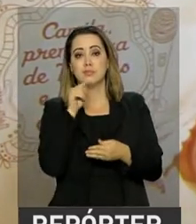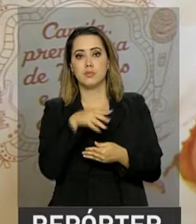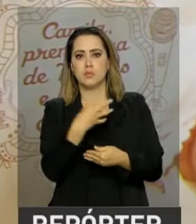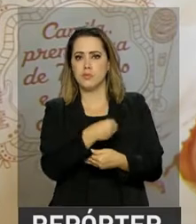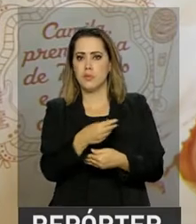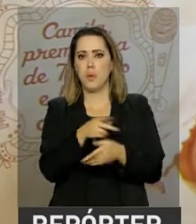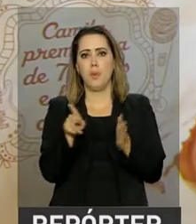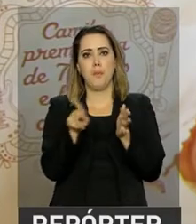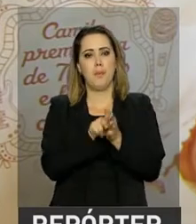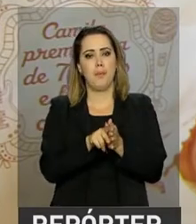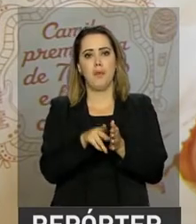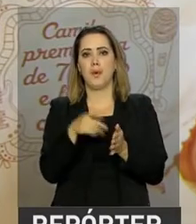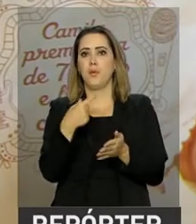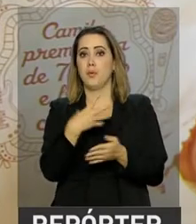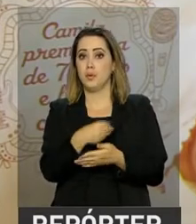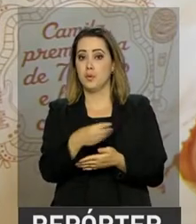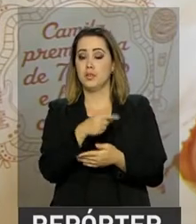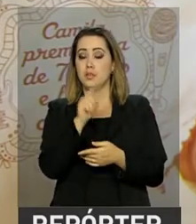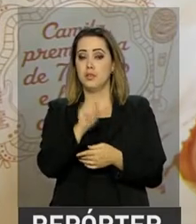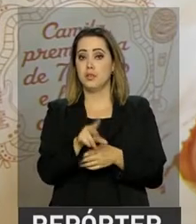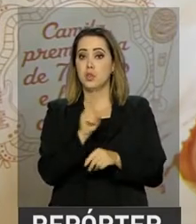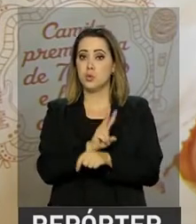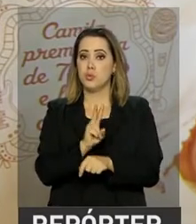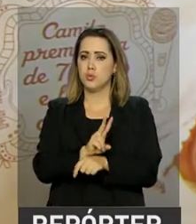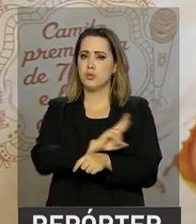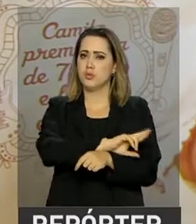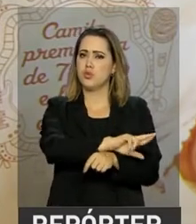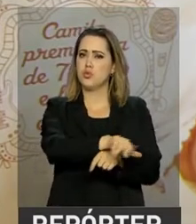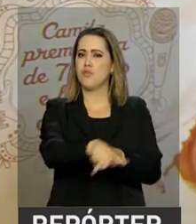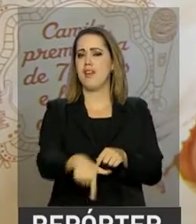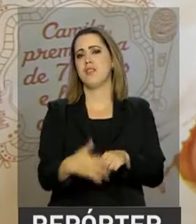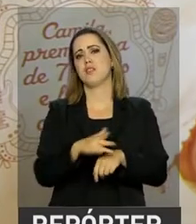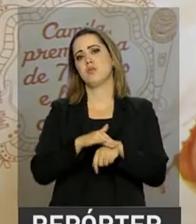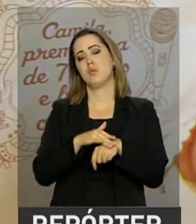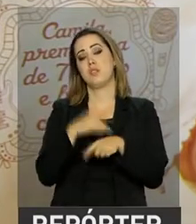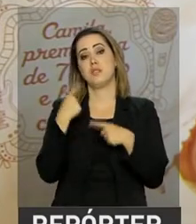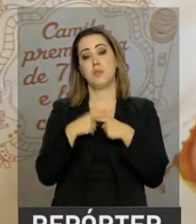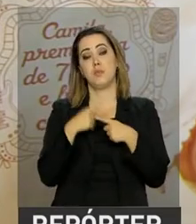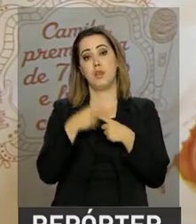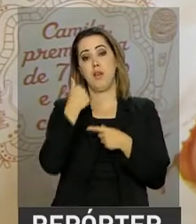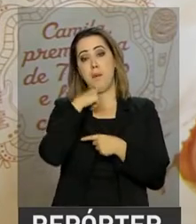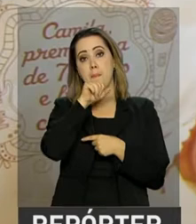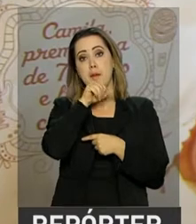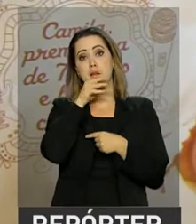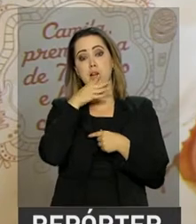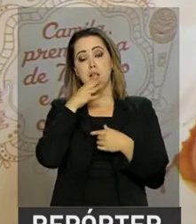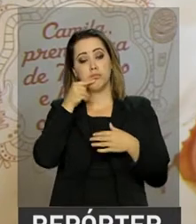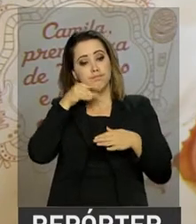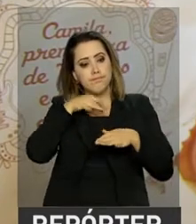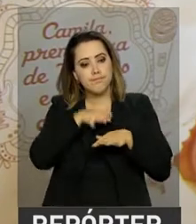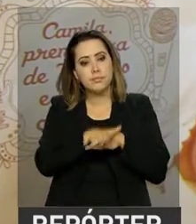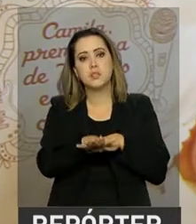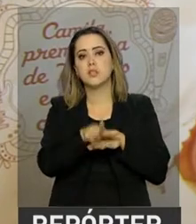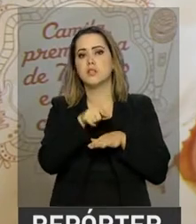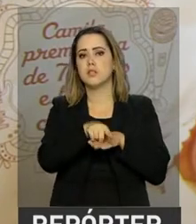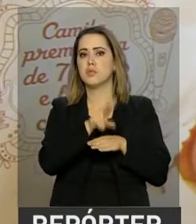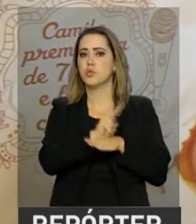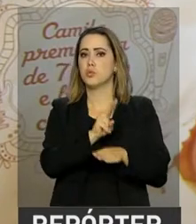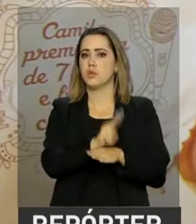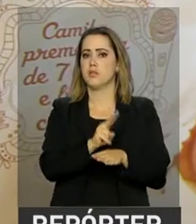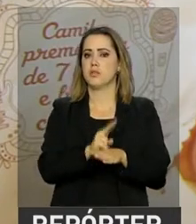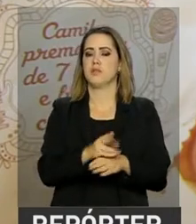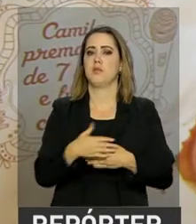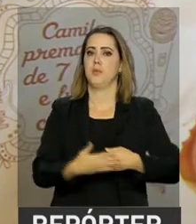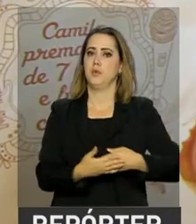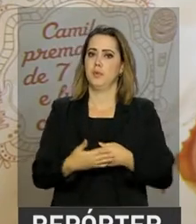o próprio leite materno, no caso, protege de uma série de doenças, porque a mãe passa anticorpos através do leite materno,